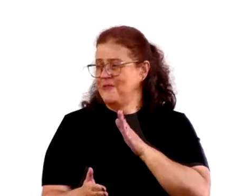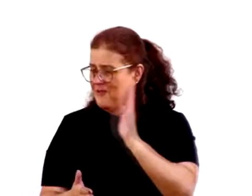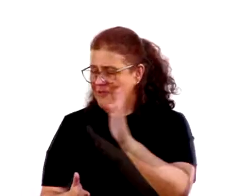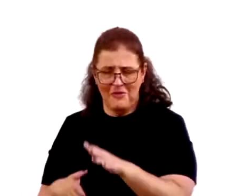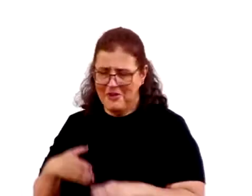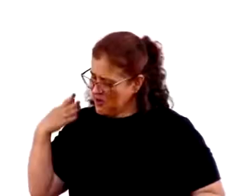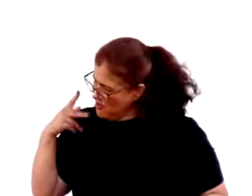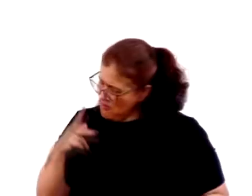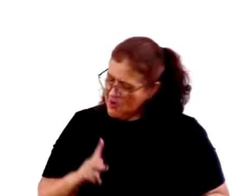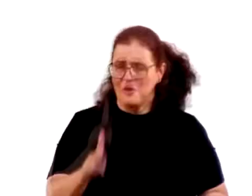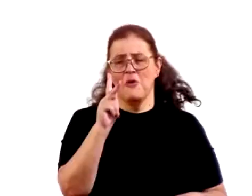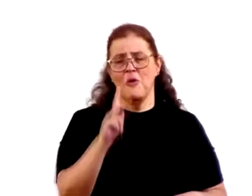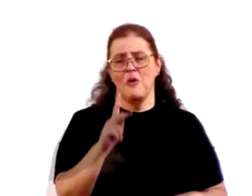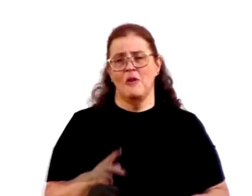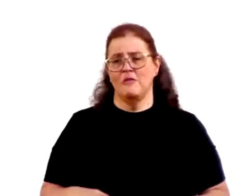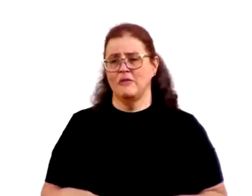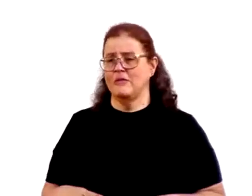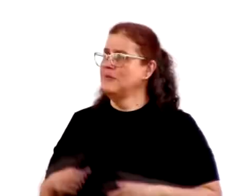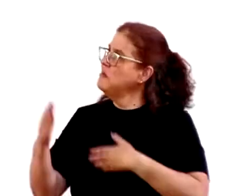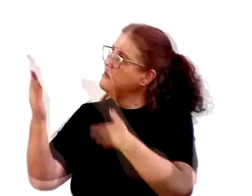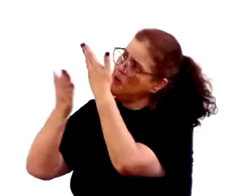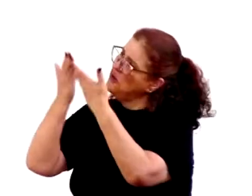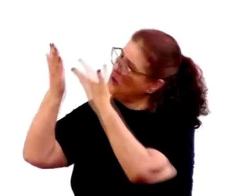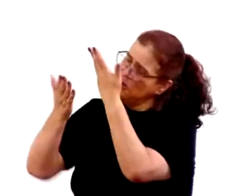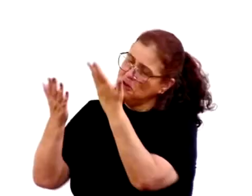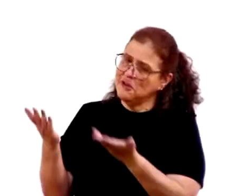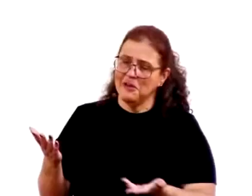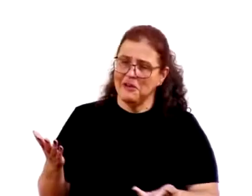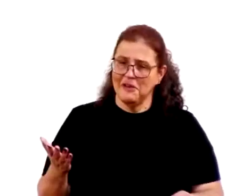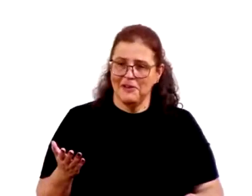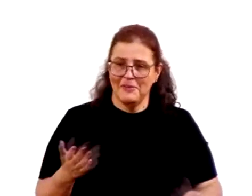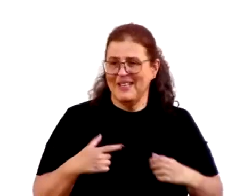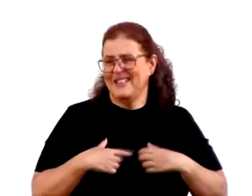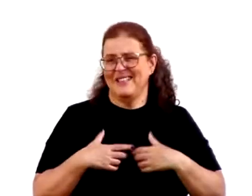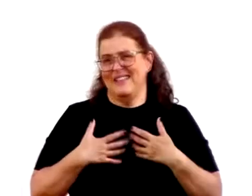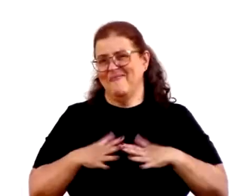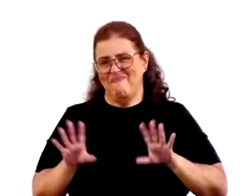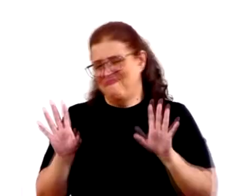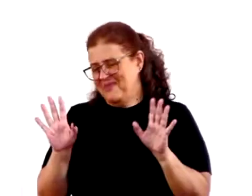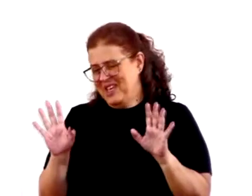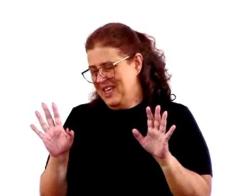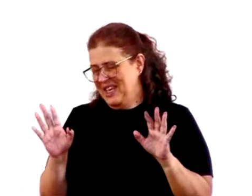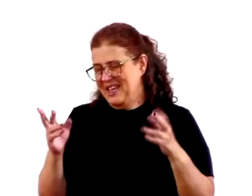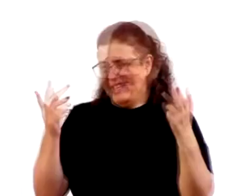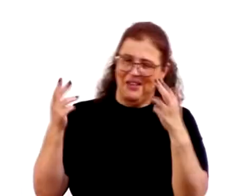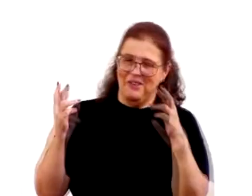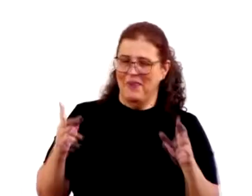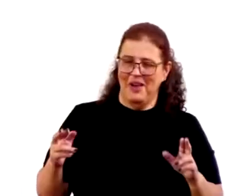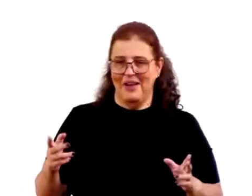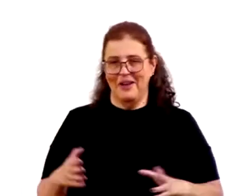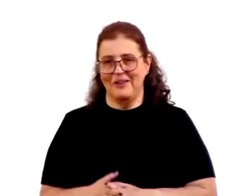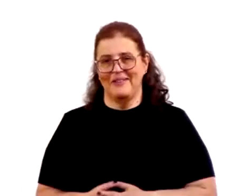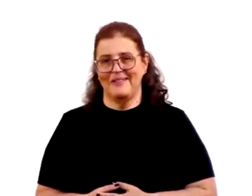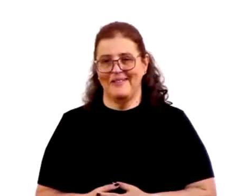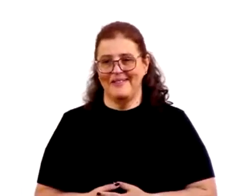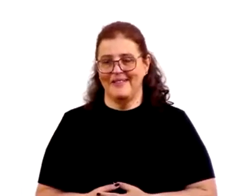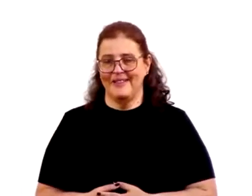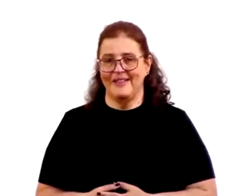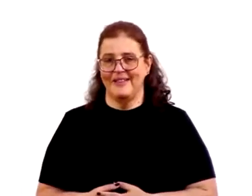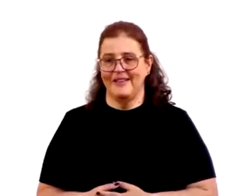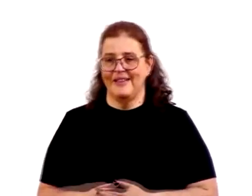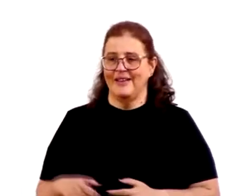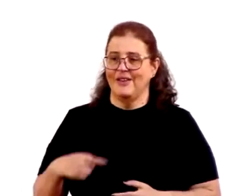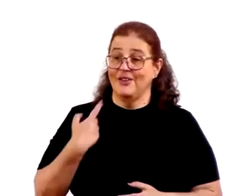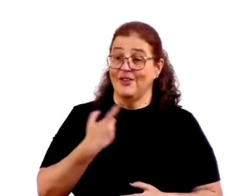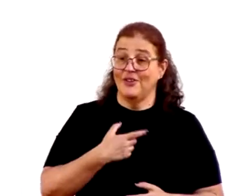inconsequentemente, nessa relação com Deus. Nós avançamos mais na relação horizontal, é verdade. Nós criamos nossos reinos dentro